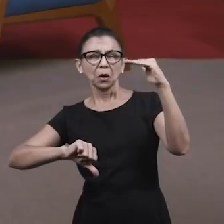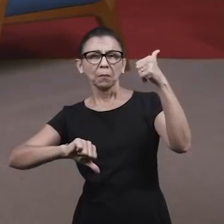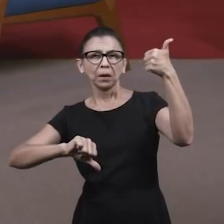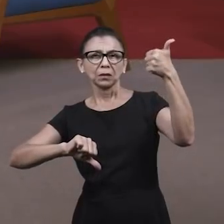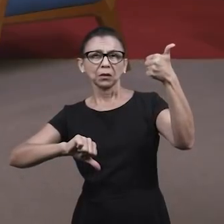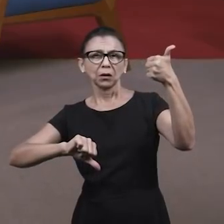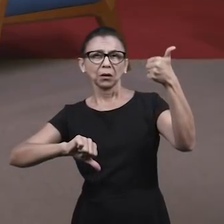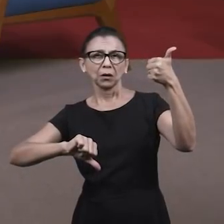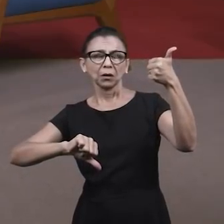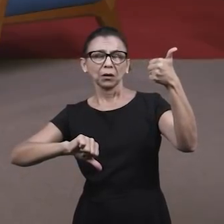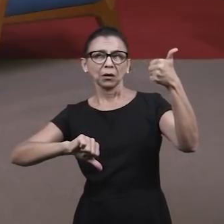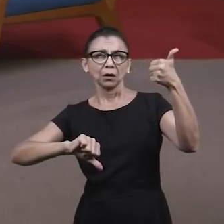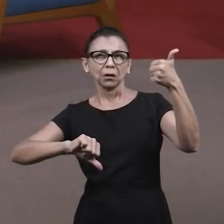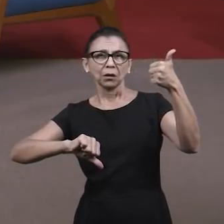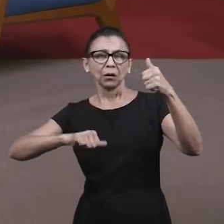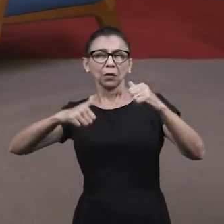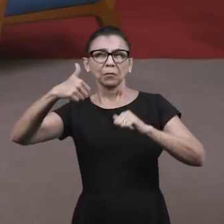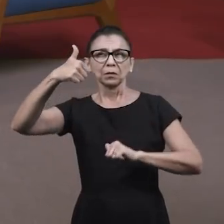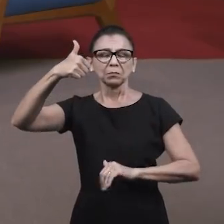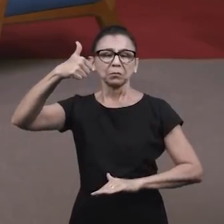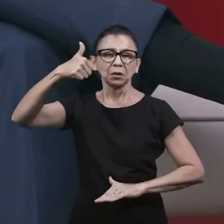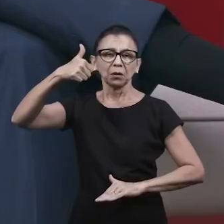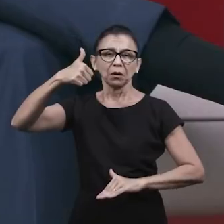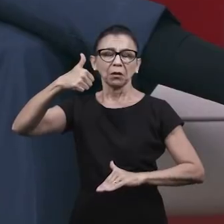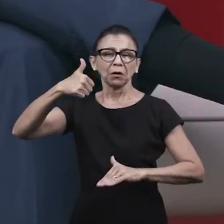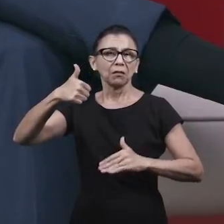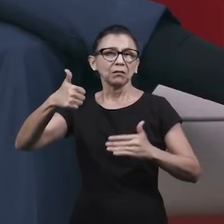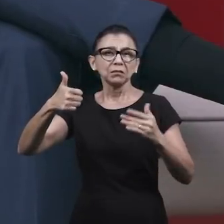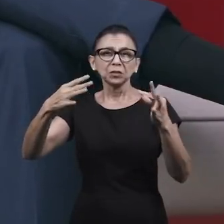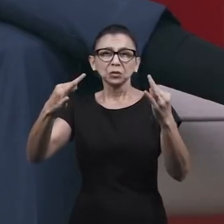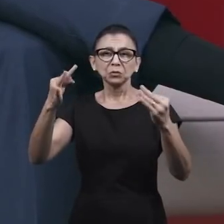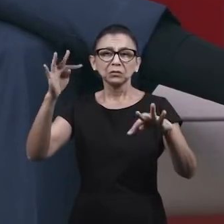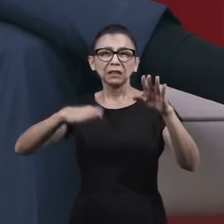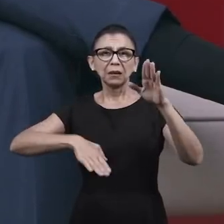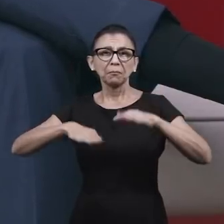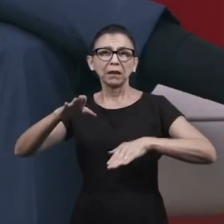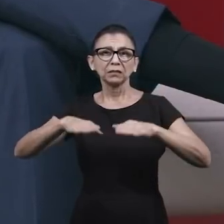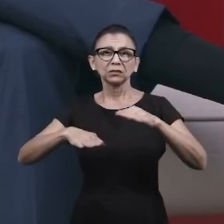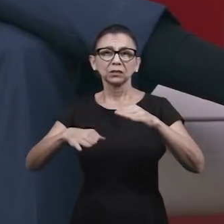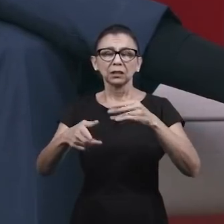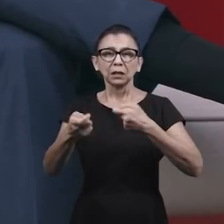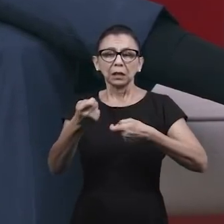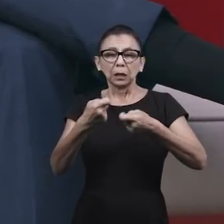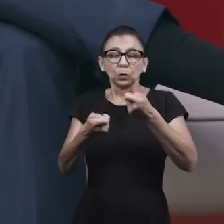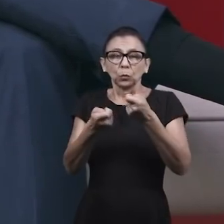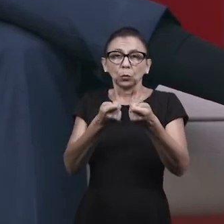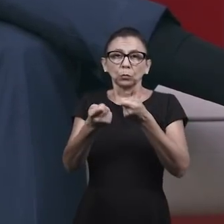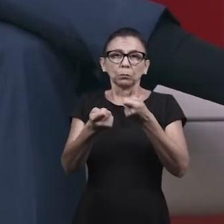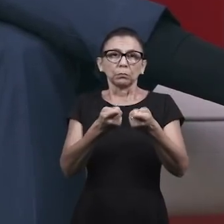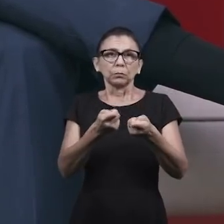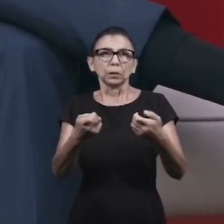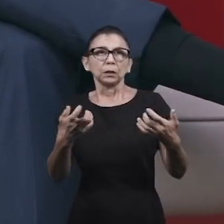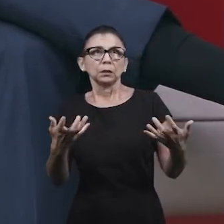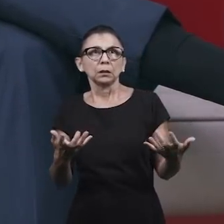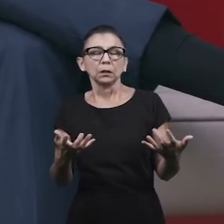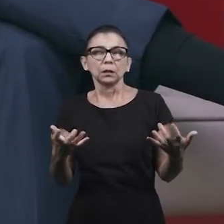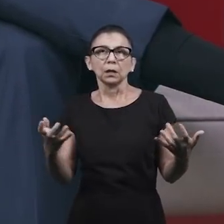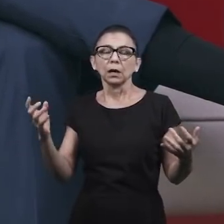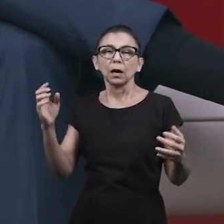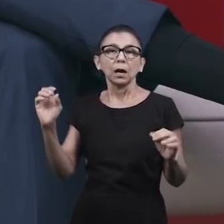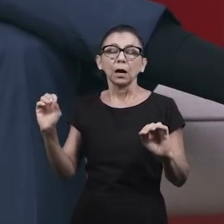cíclico. Ou seja, hoje você tem um país mais adiantado, depois